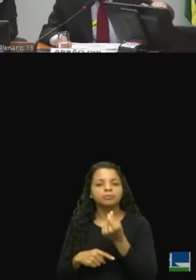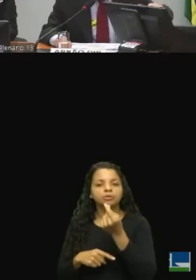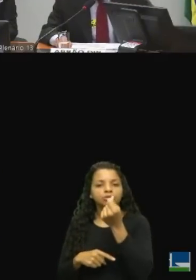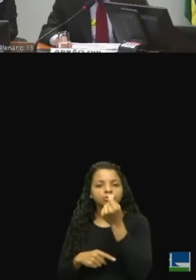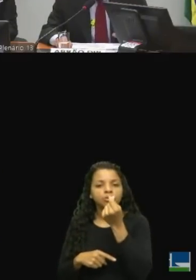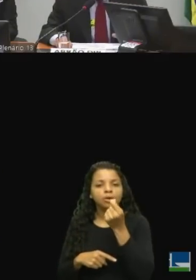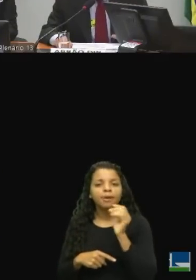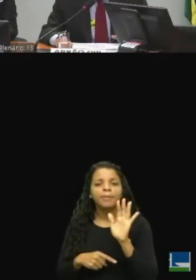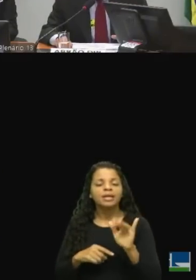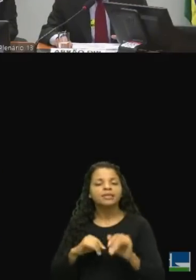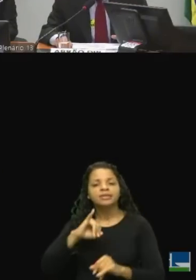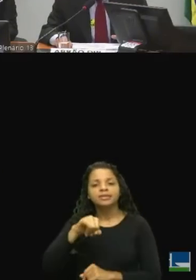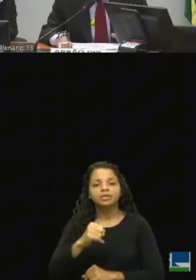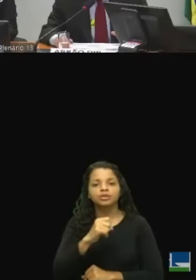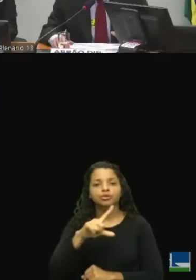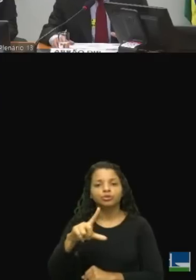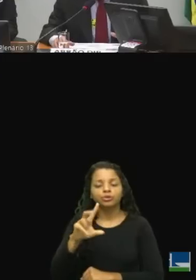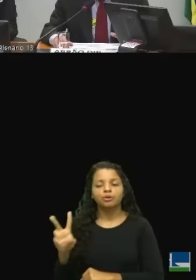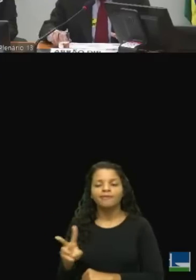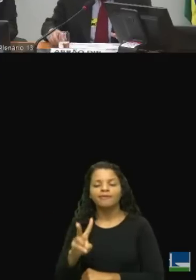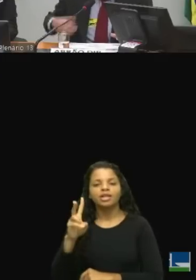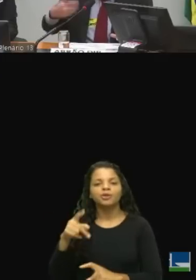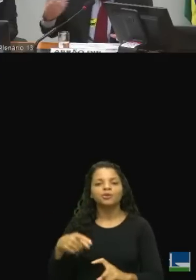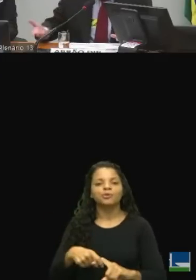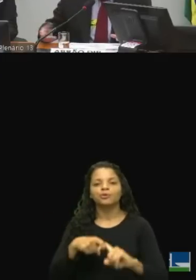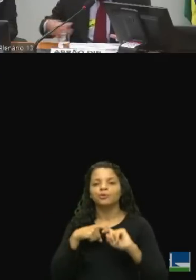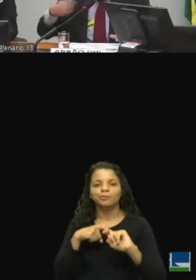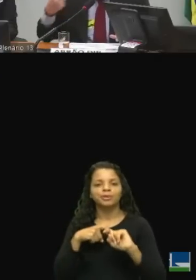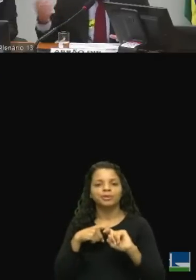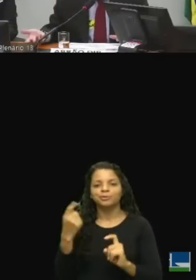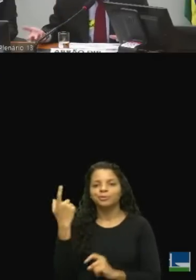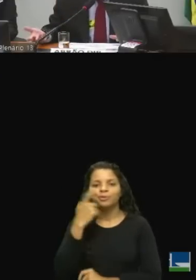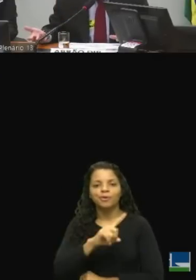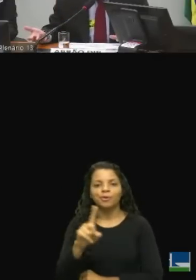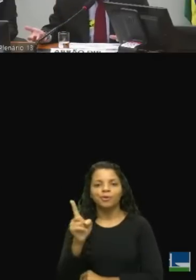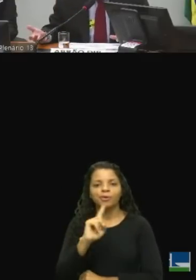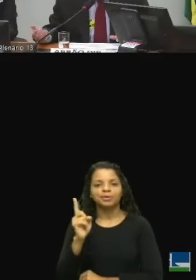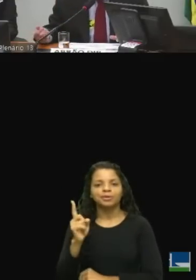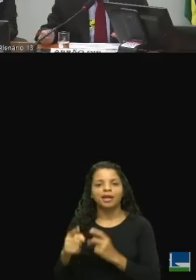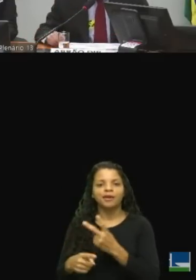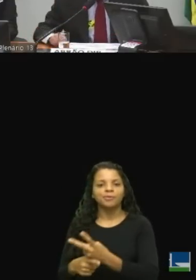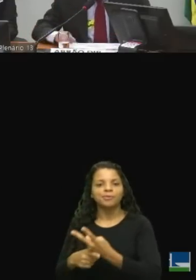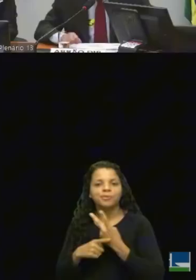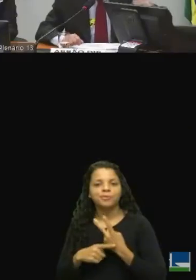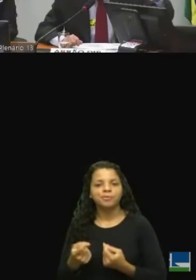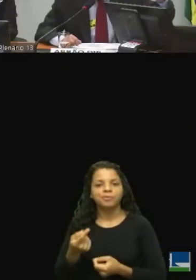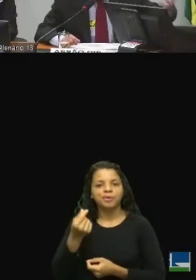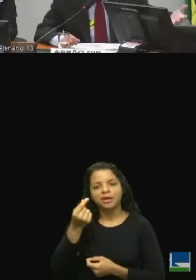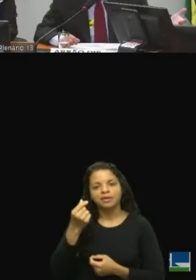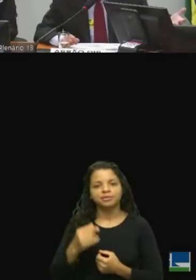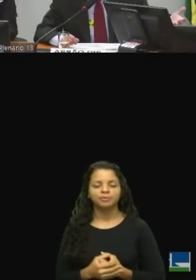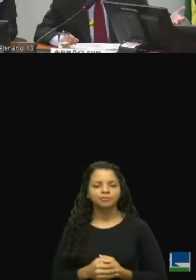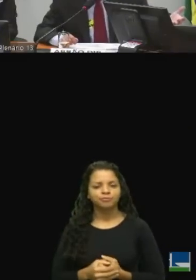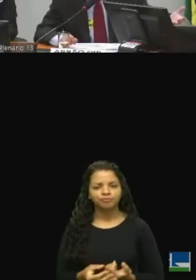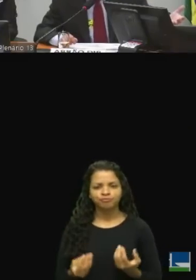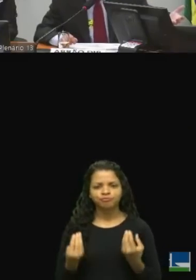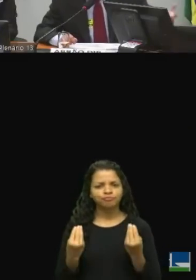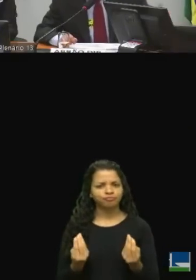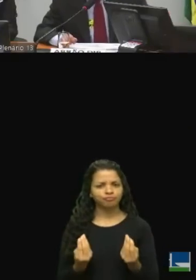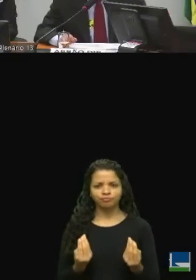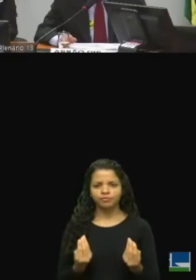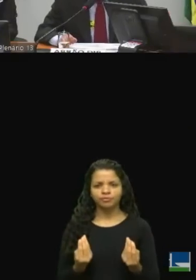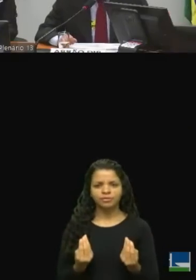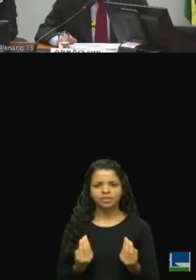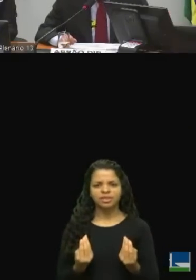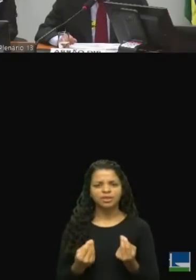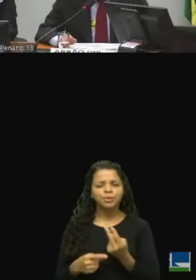suspenso. Então, a gente falar em alguma coisa de avanço, sendo que nem empréstimo está sendo liberado para